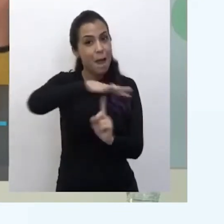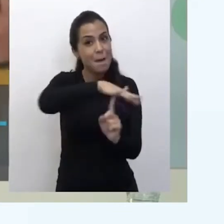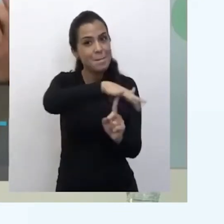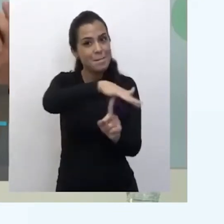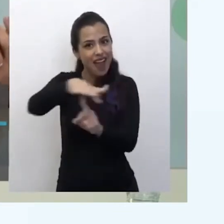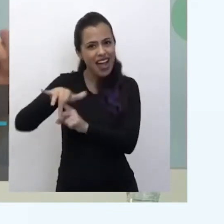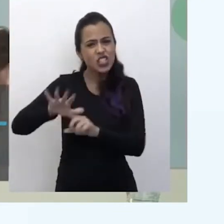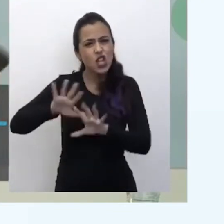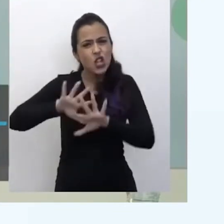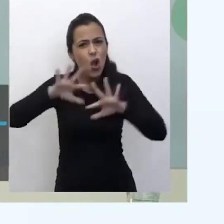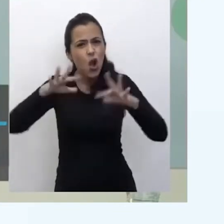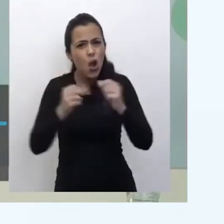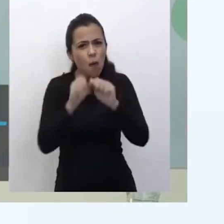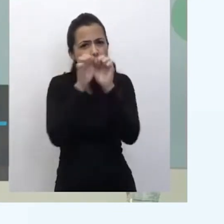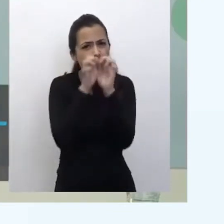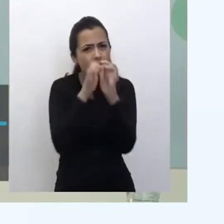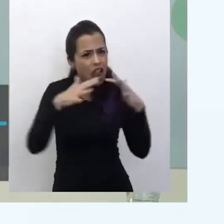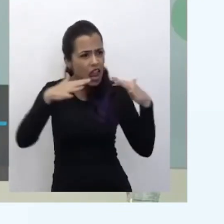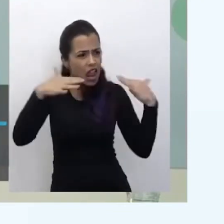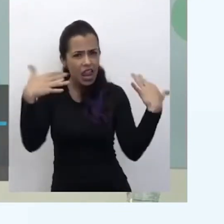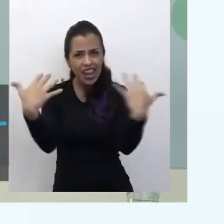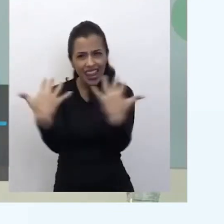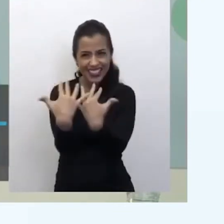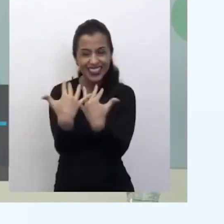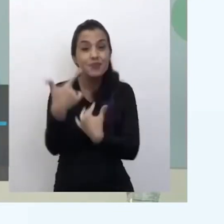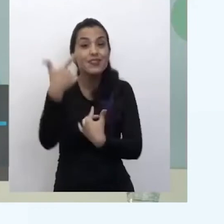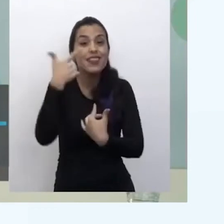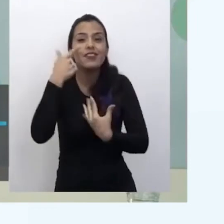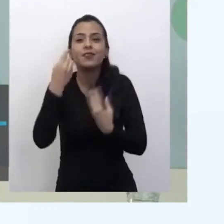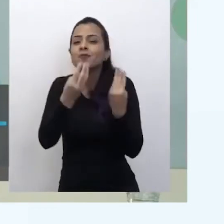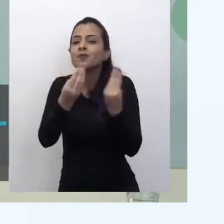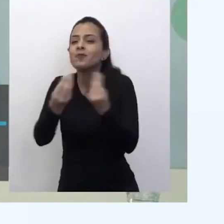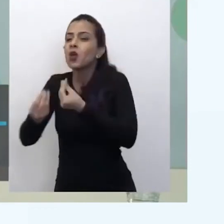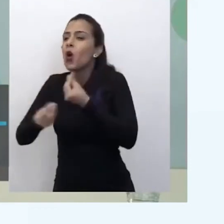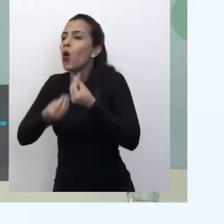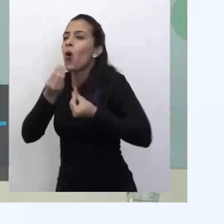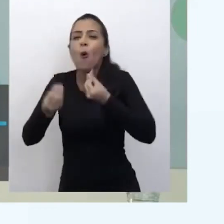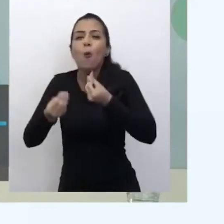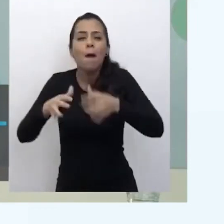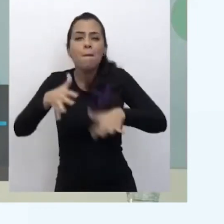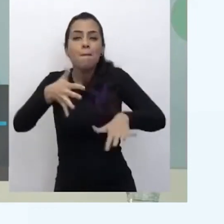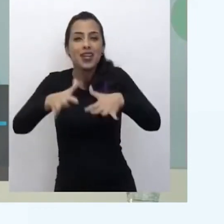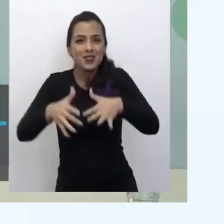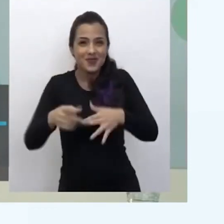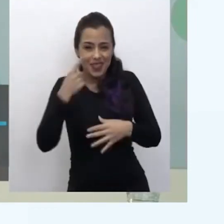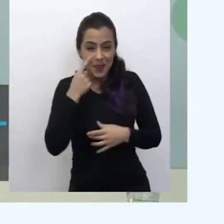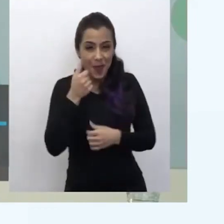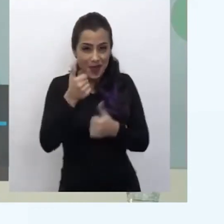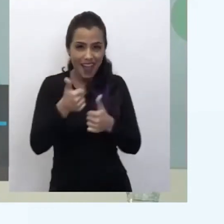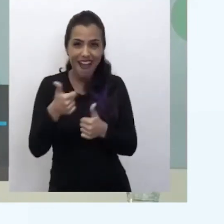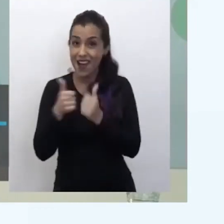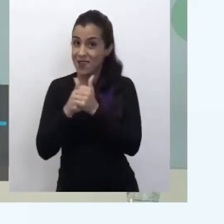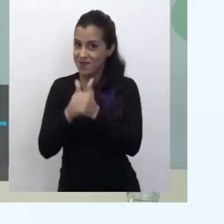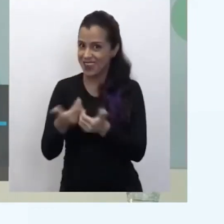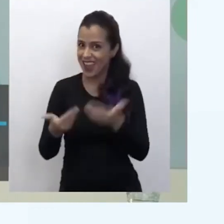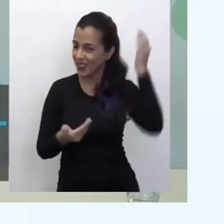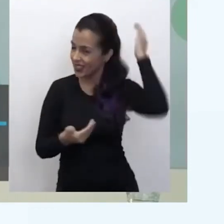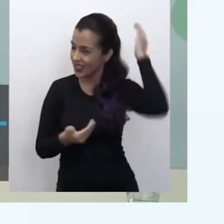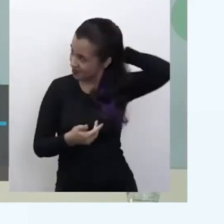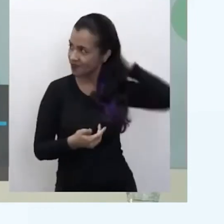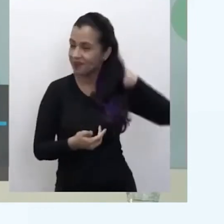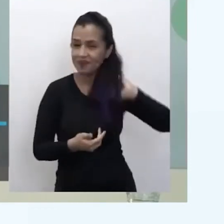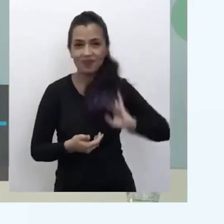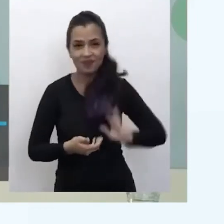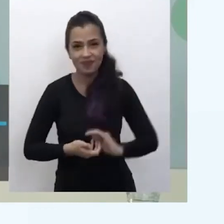mundo vendo. E para vocês sentirem um pouquinho de como é a sensação de uma competição de slam, ok? Então, assistam